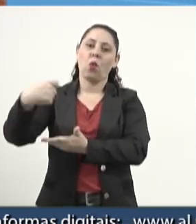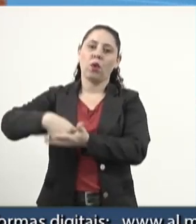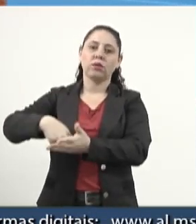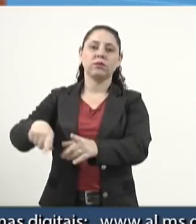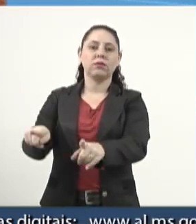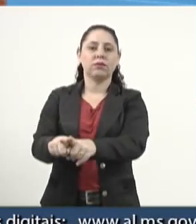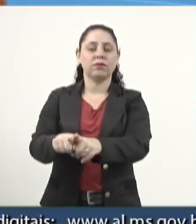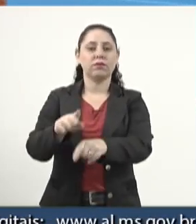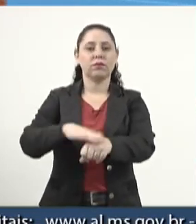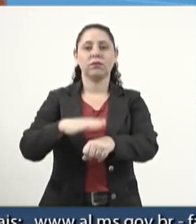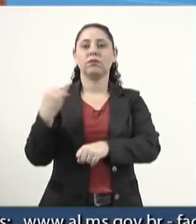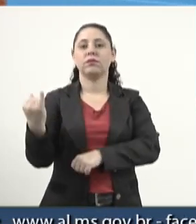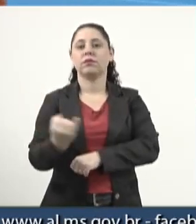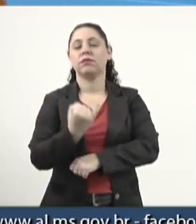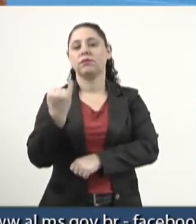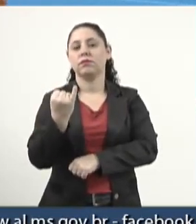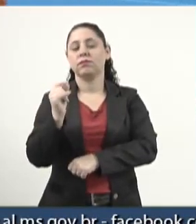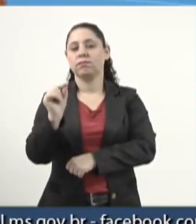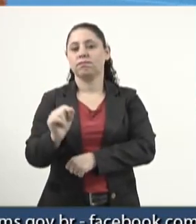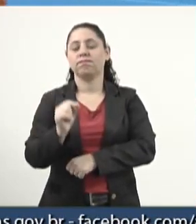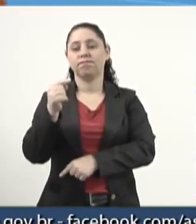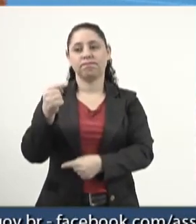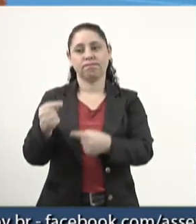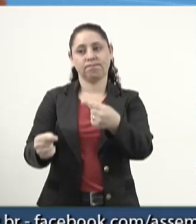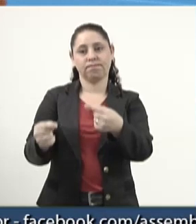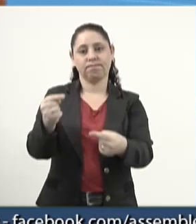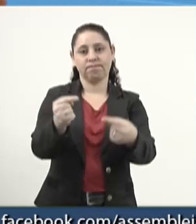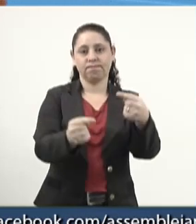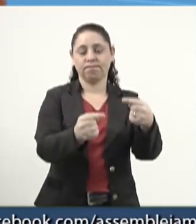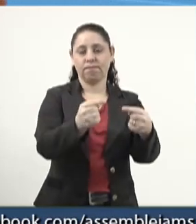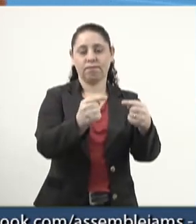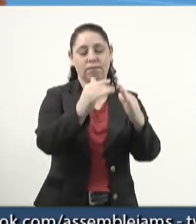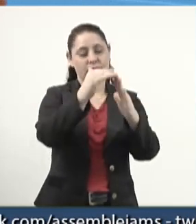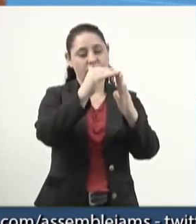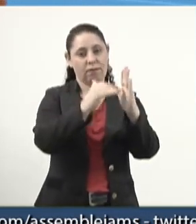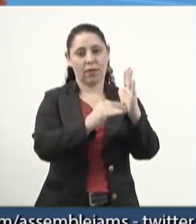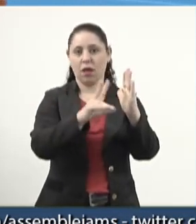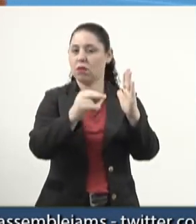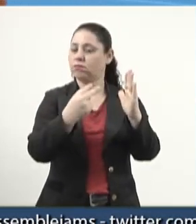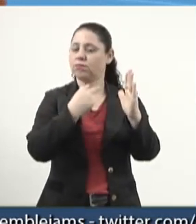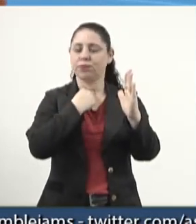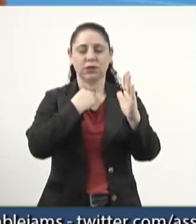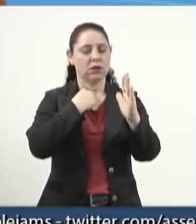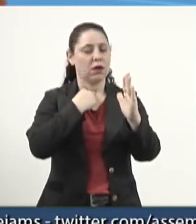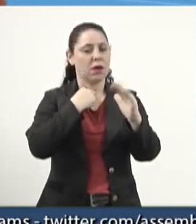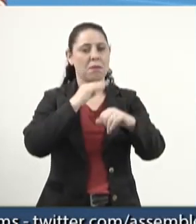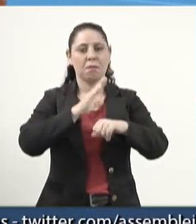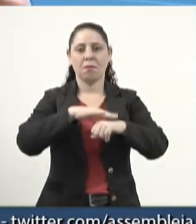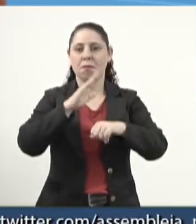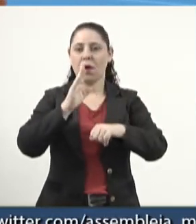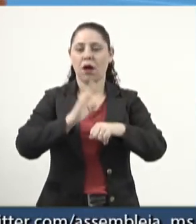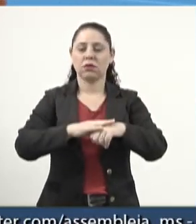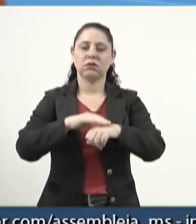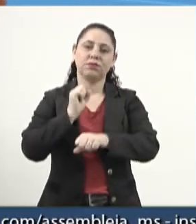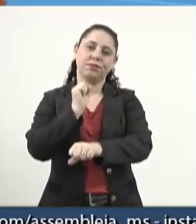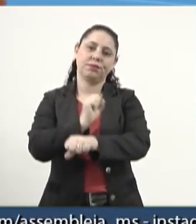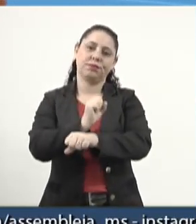importante, de discussão de uma pauta que não pode mais ser